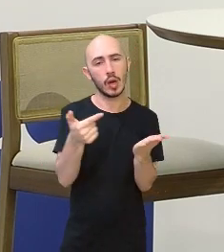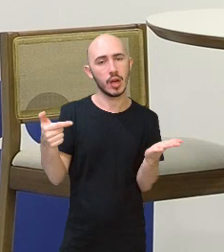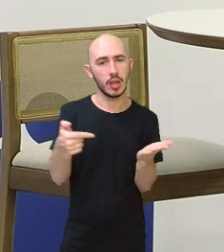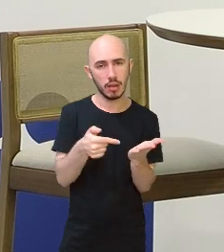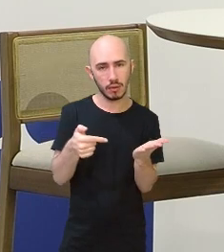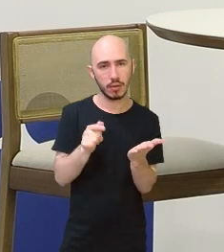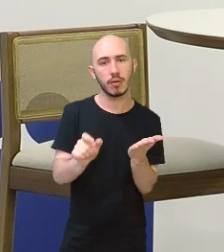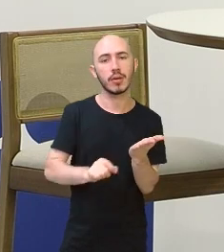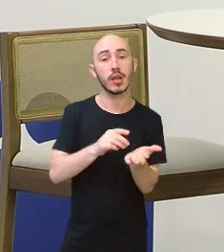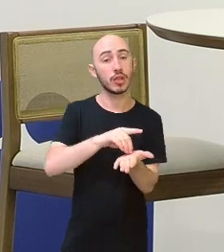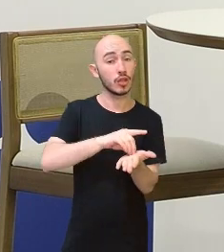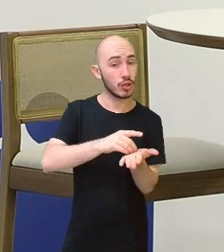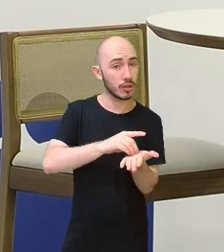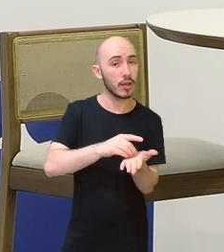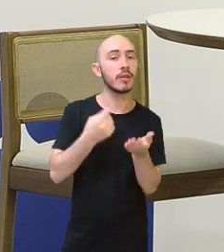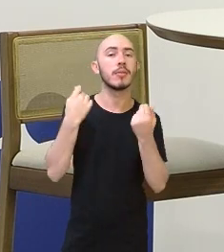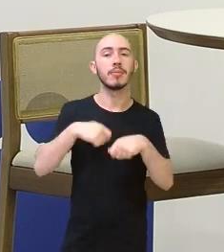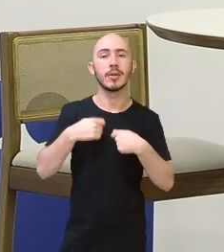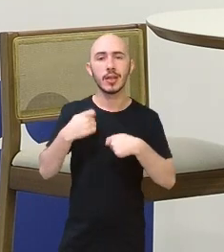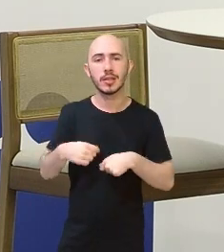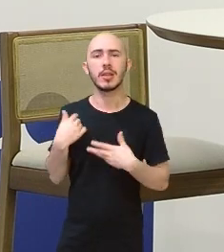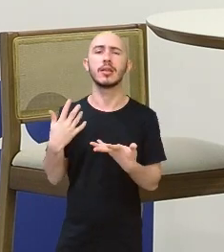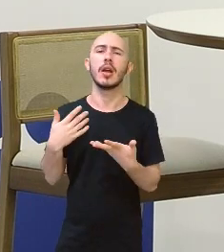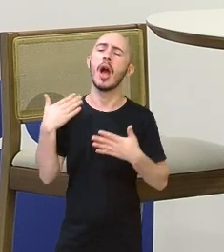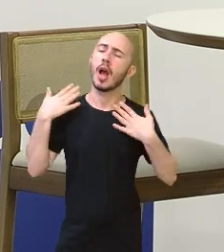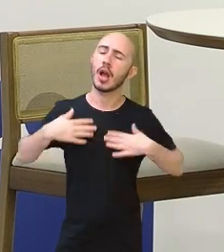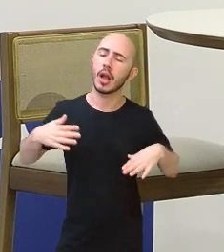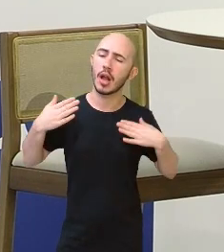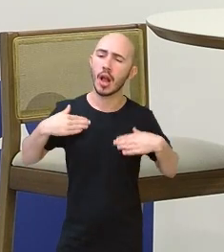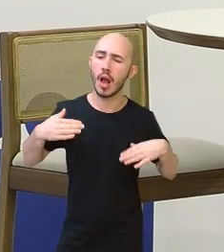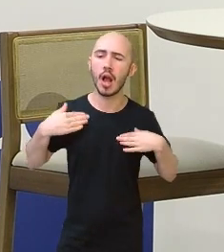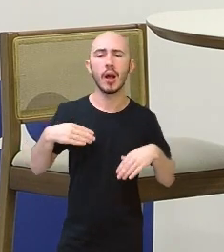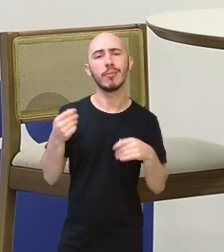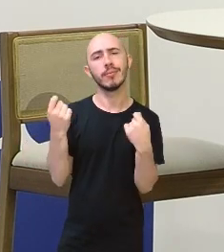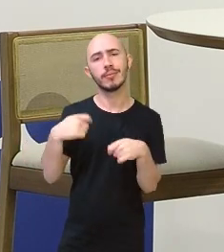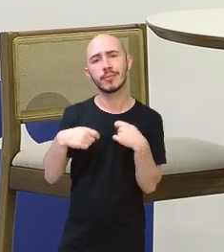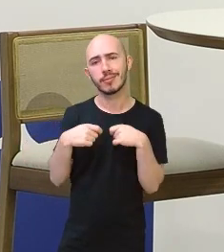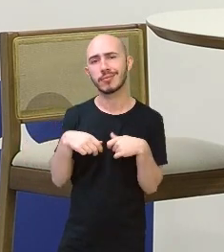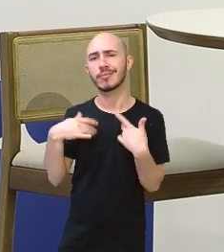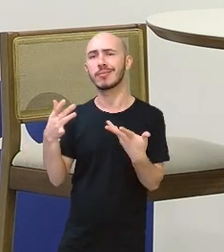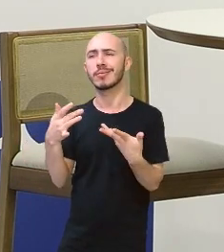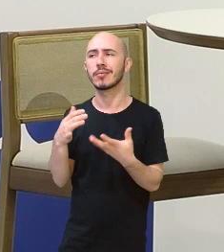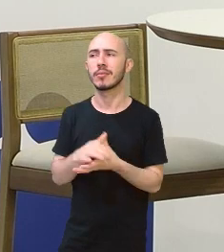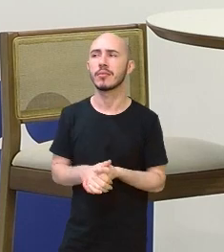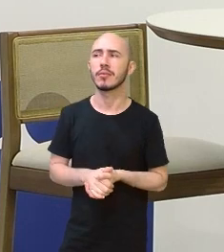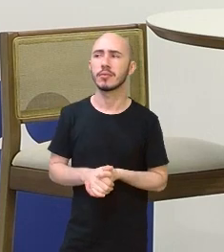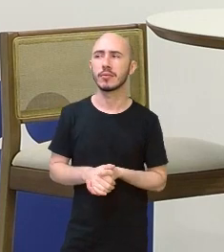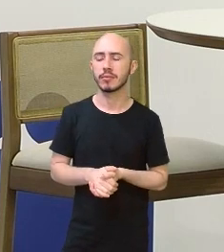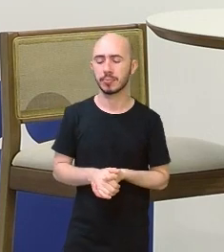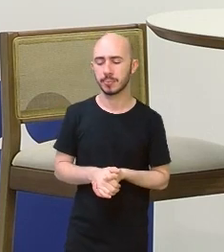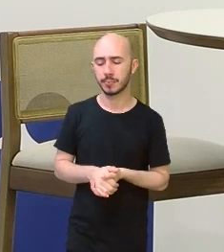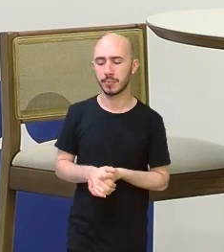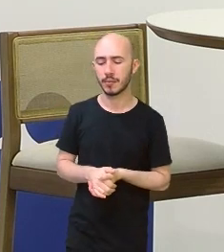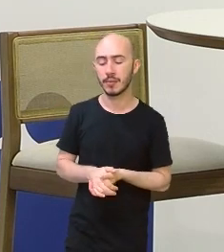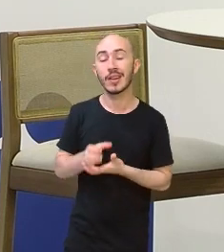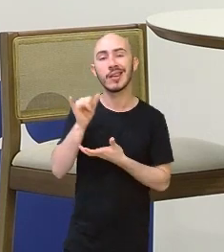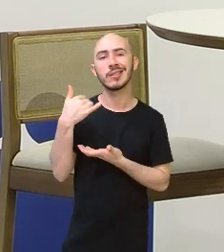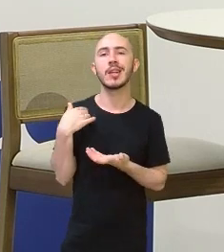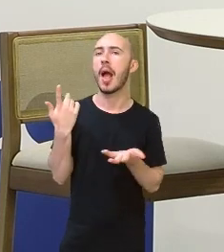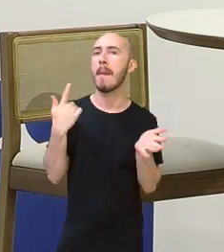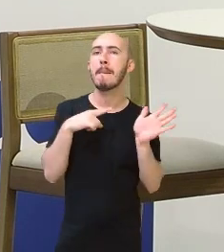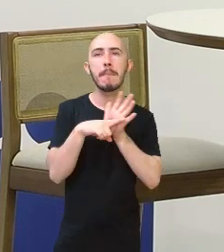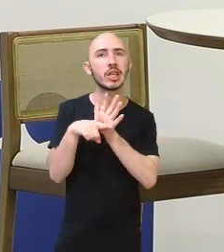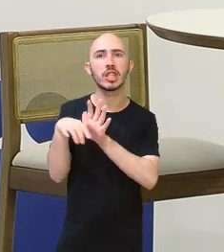dicionário, então você tem que ser devagar. Tem outra, mas se eu quiser agora fazer uma pesquisa